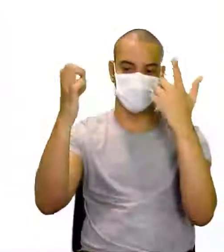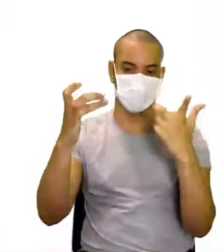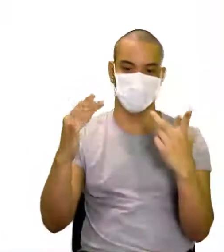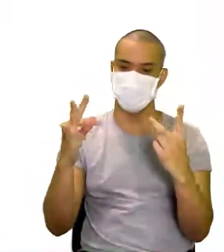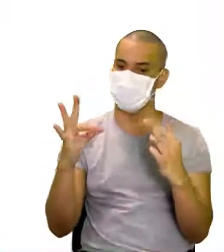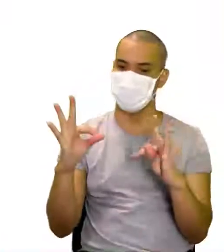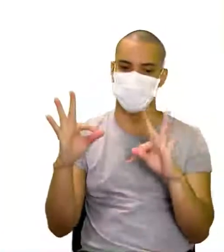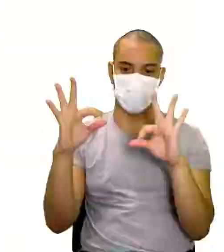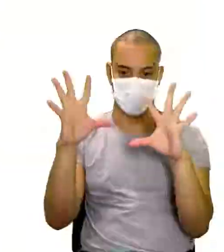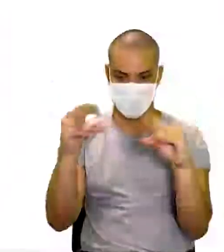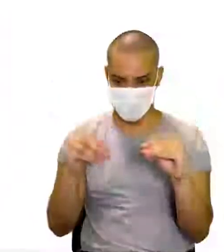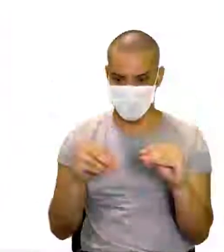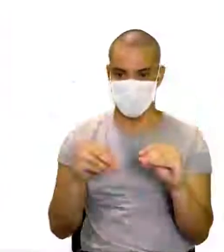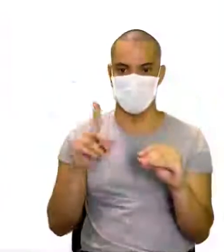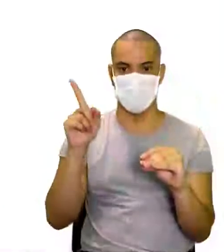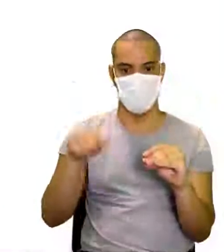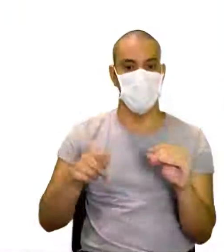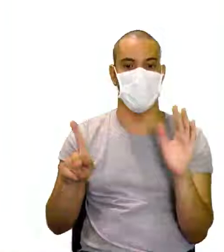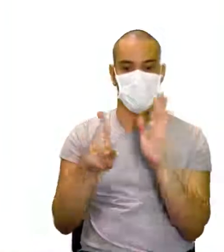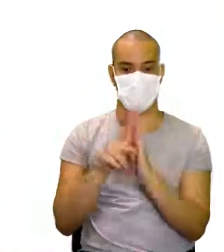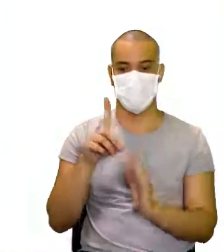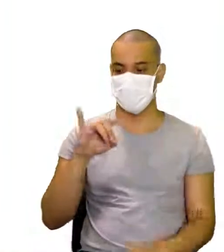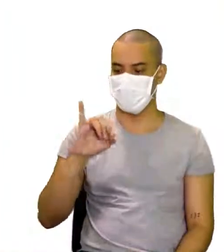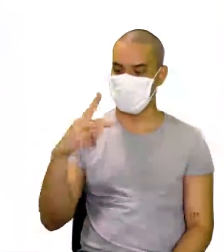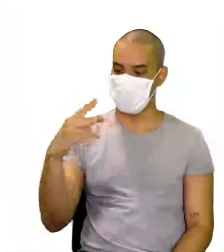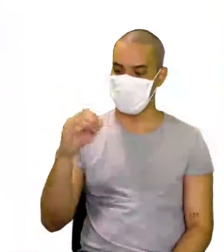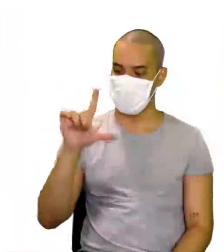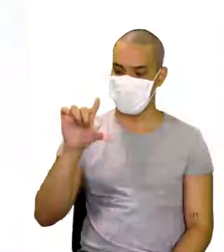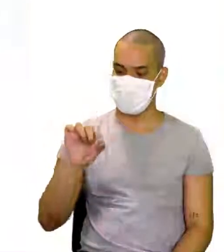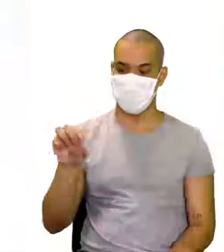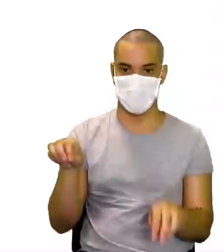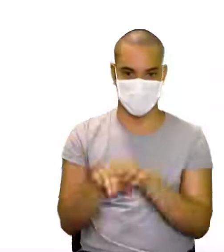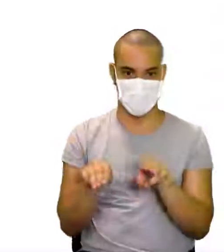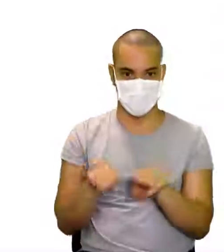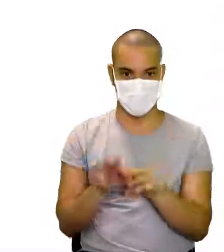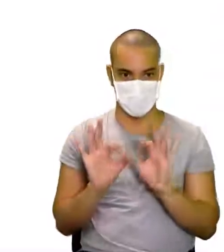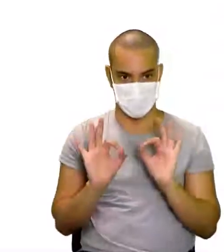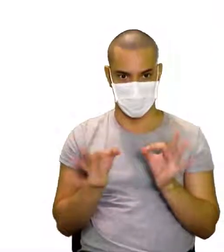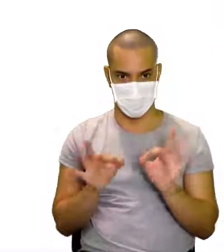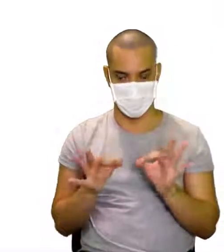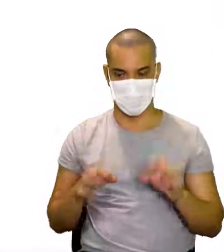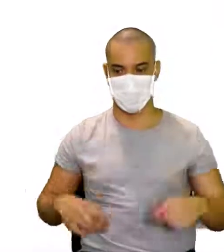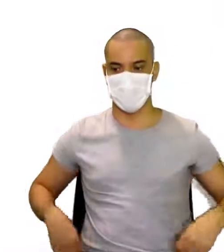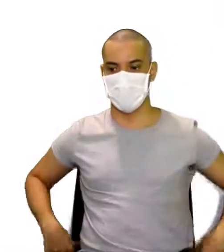ímã ele é um dipolo magnético. Entendido isso?